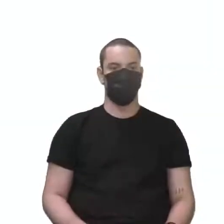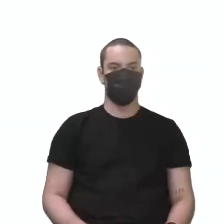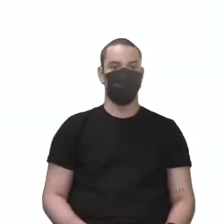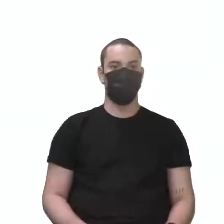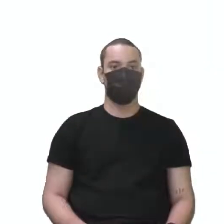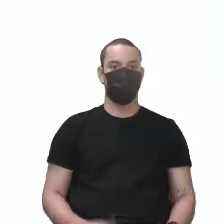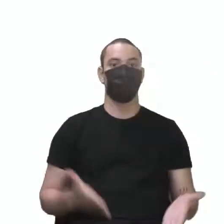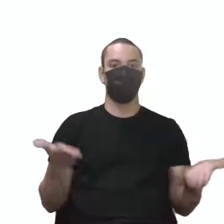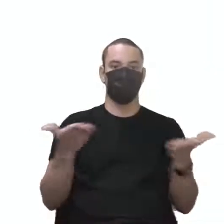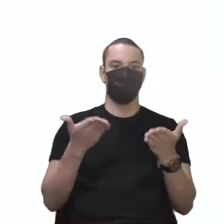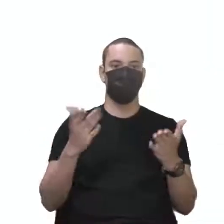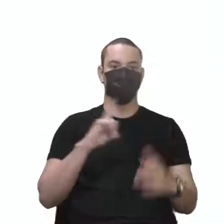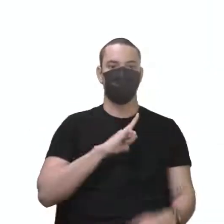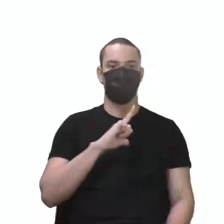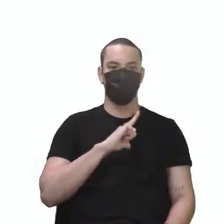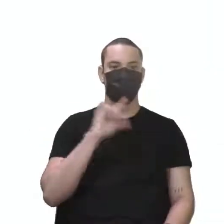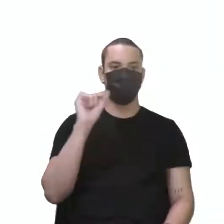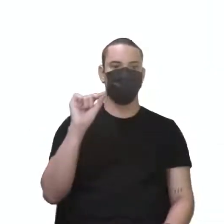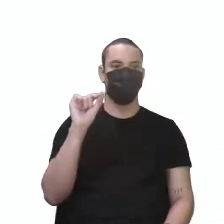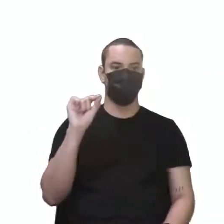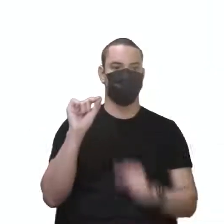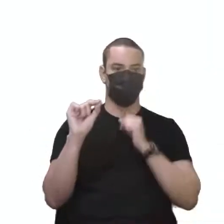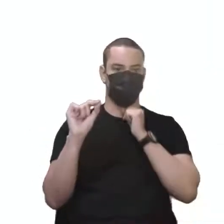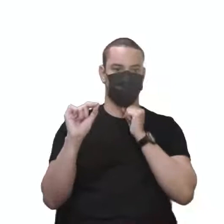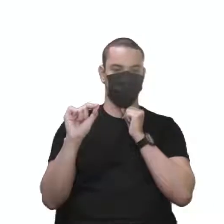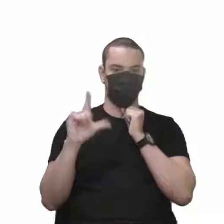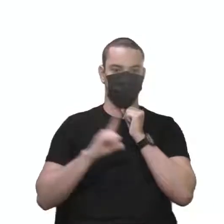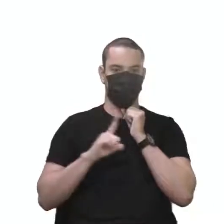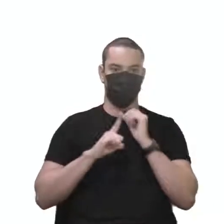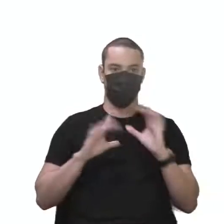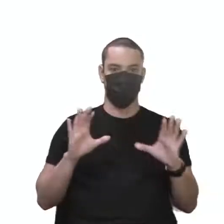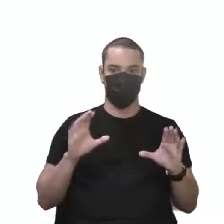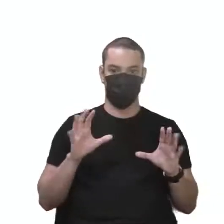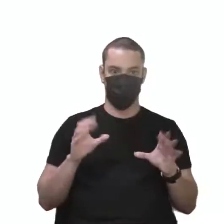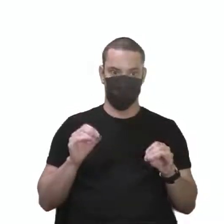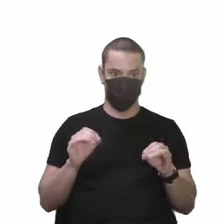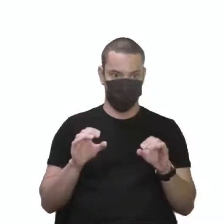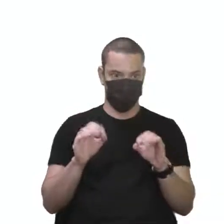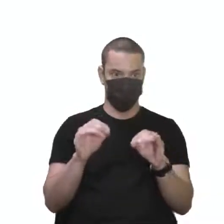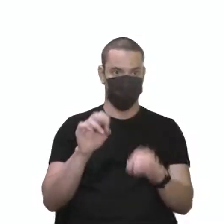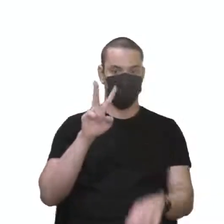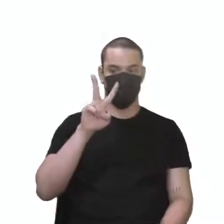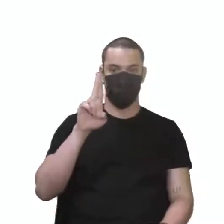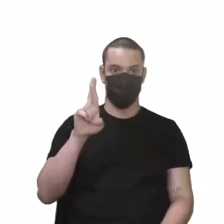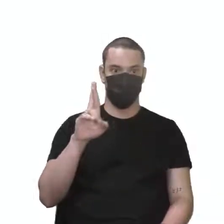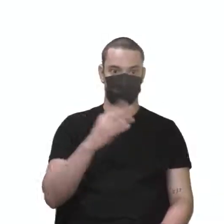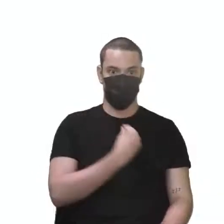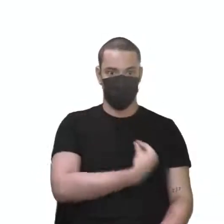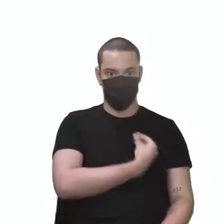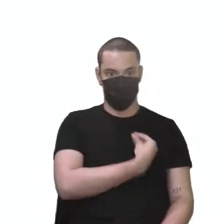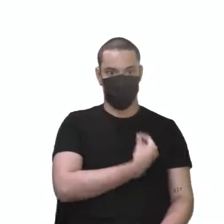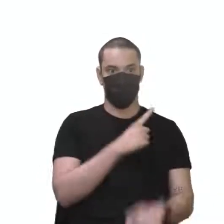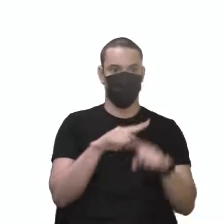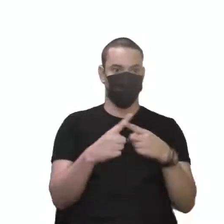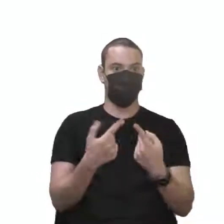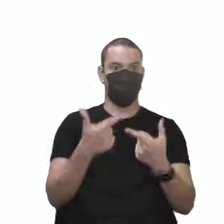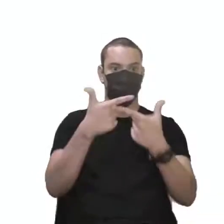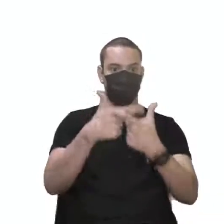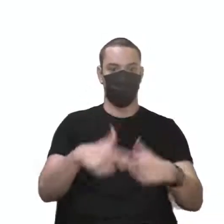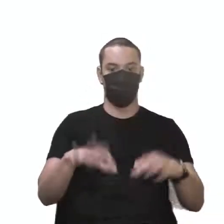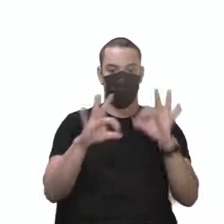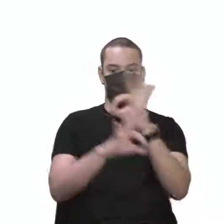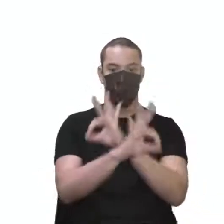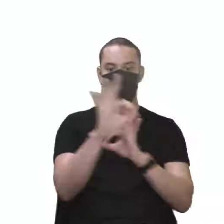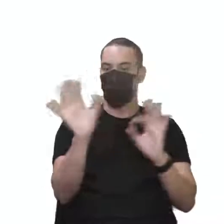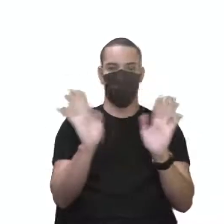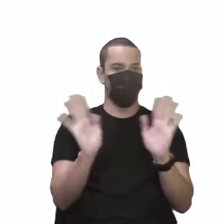Então, agora, você tem bactérias 2R vivas sem cápsula. Lá a gente